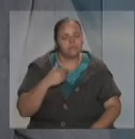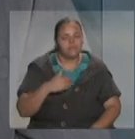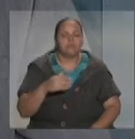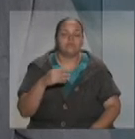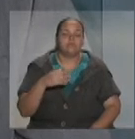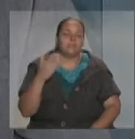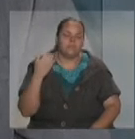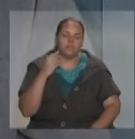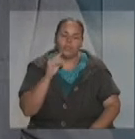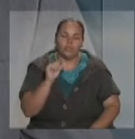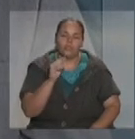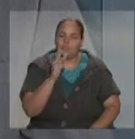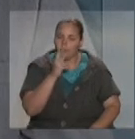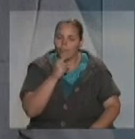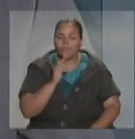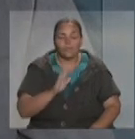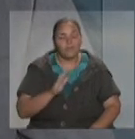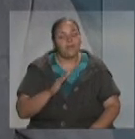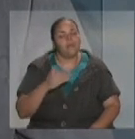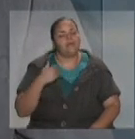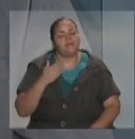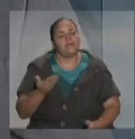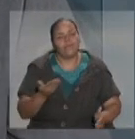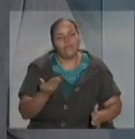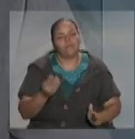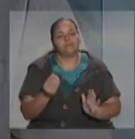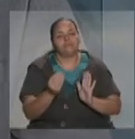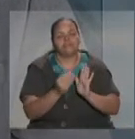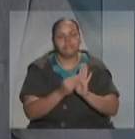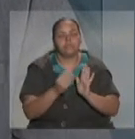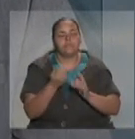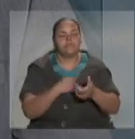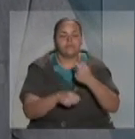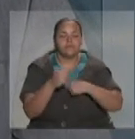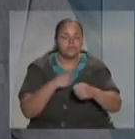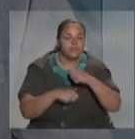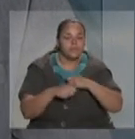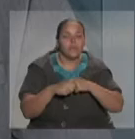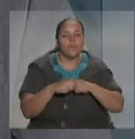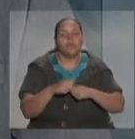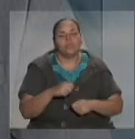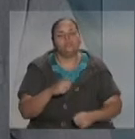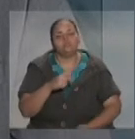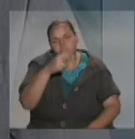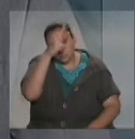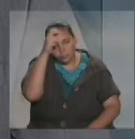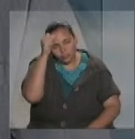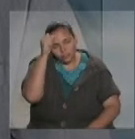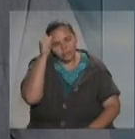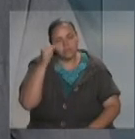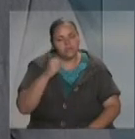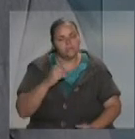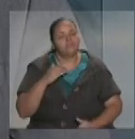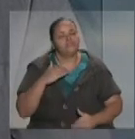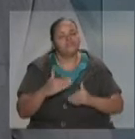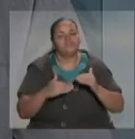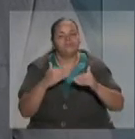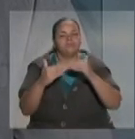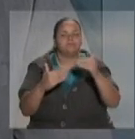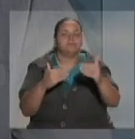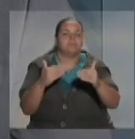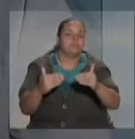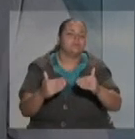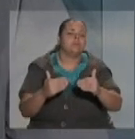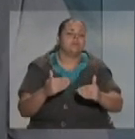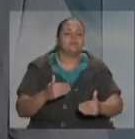verdade, demorou um pouco, mas depois que isso entrou na agenda, a administração pública, eu vejo que tem dado passos largos